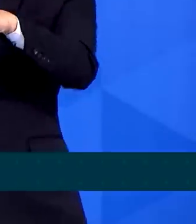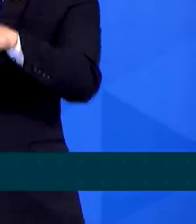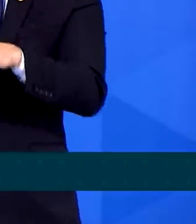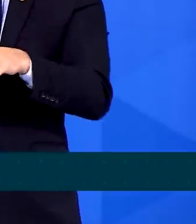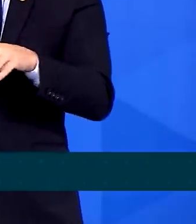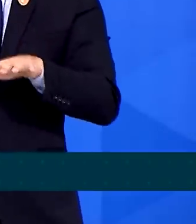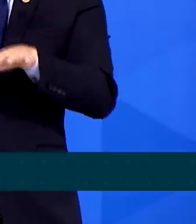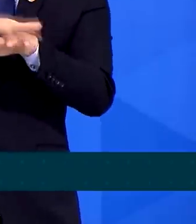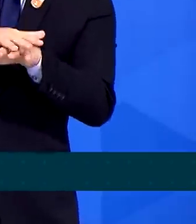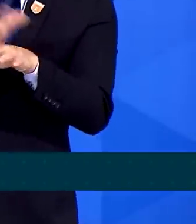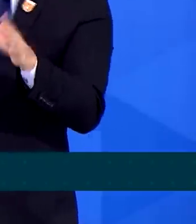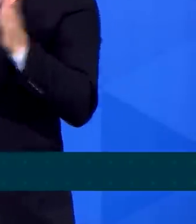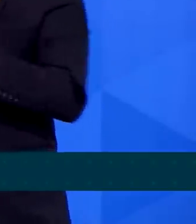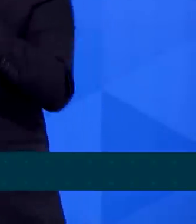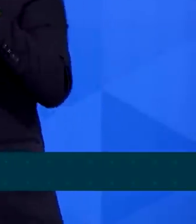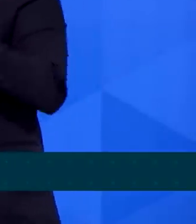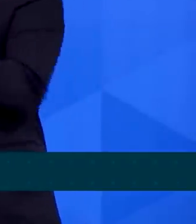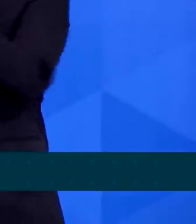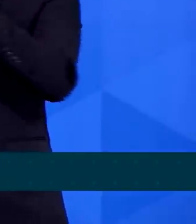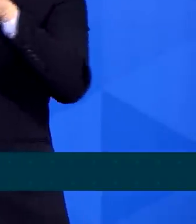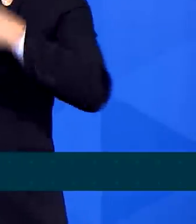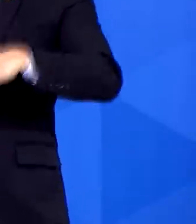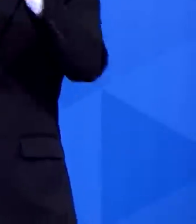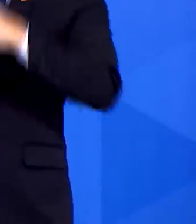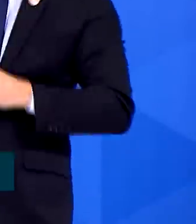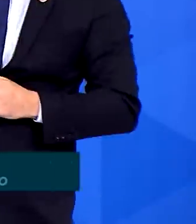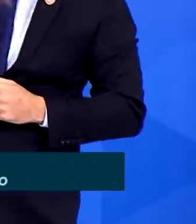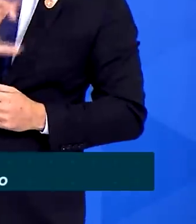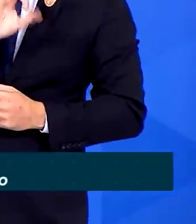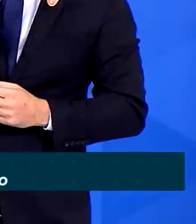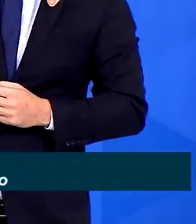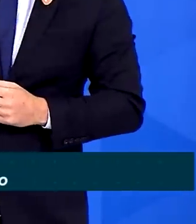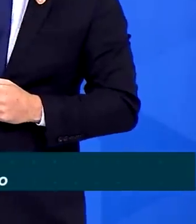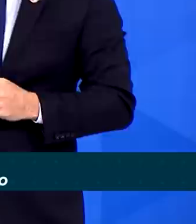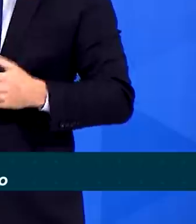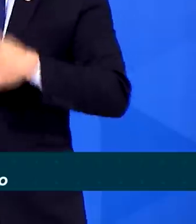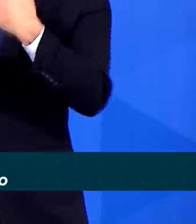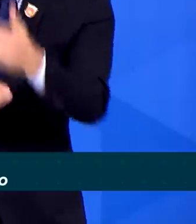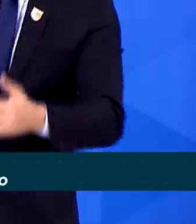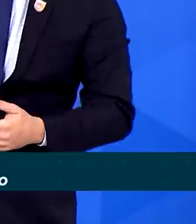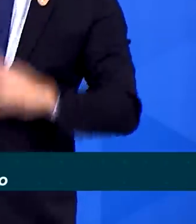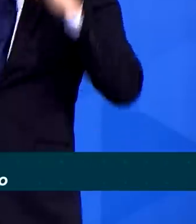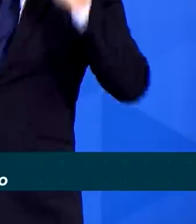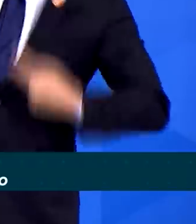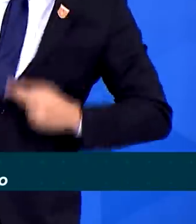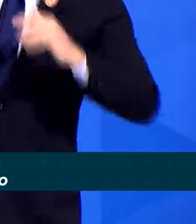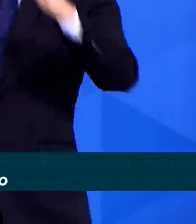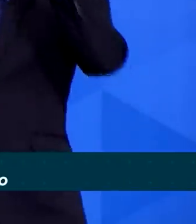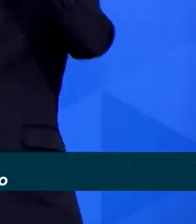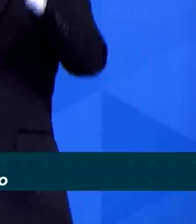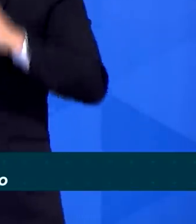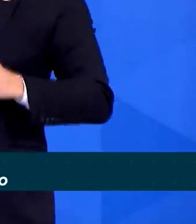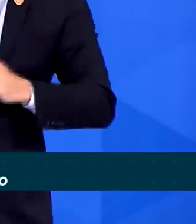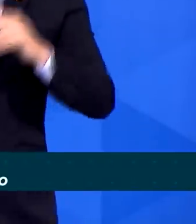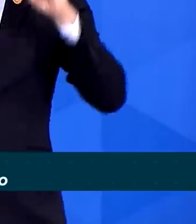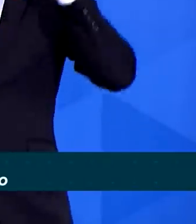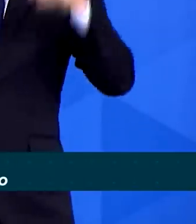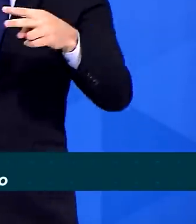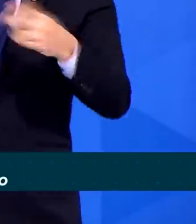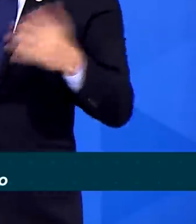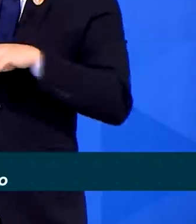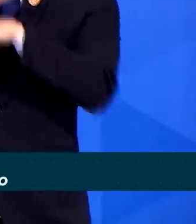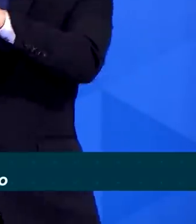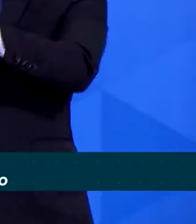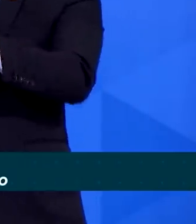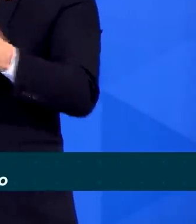acessibilidade, igualdade, prosperidade, cidadania, inovação, dignidade humana, respeito, reconhecimento. O prêmio é